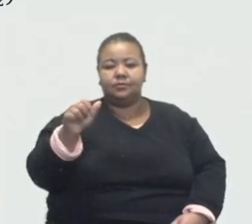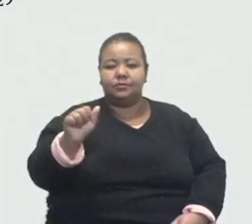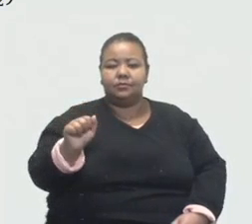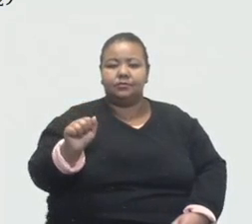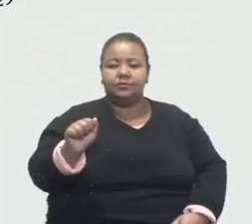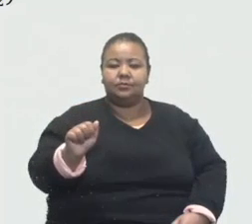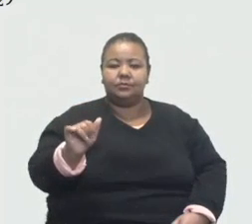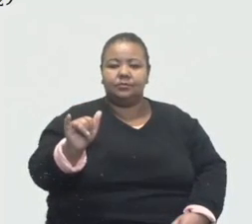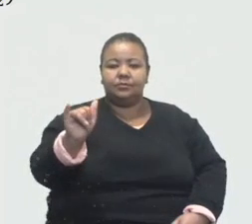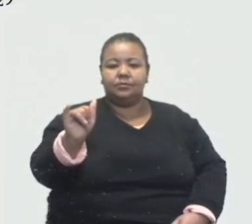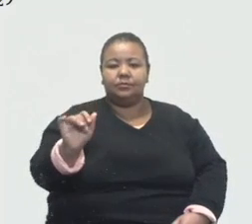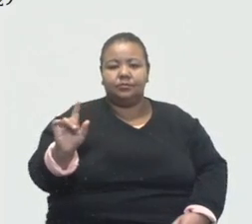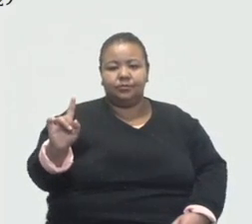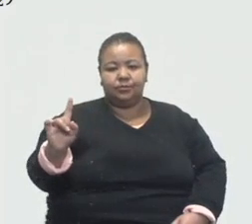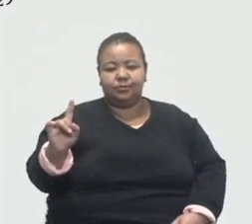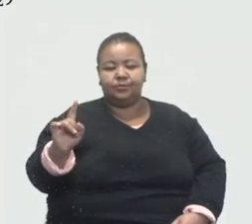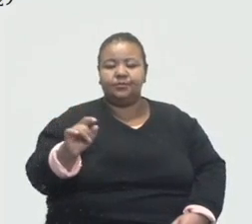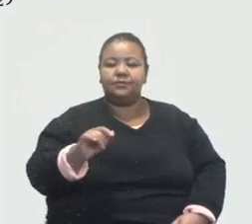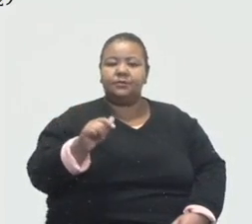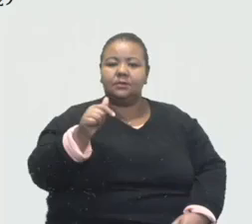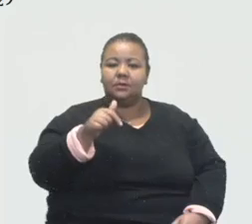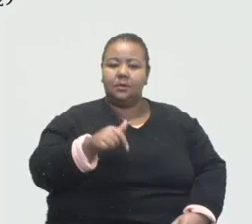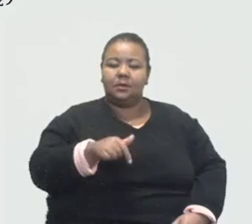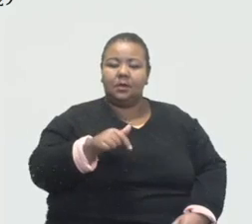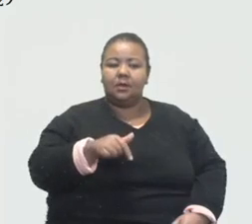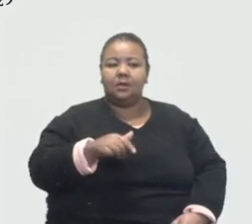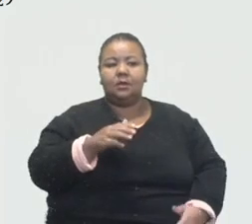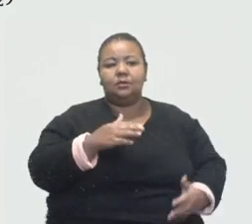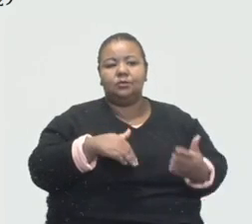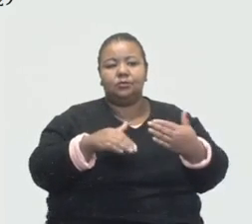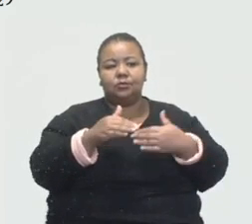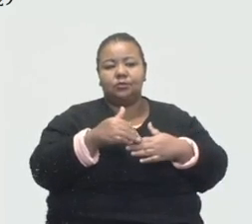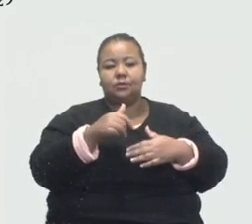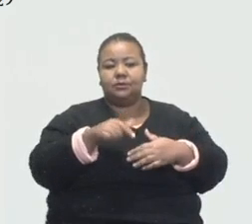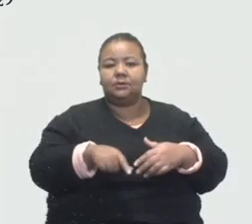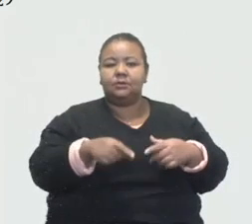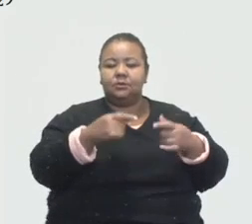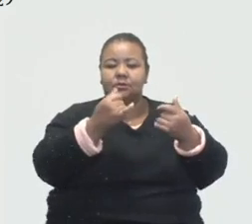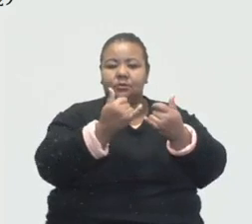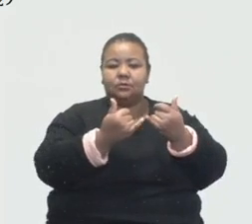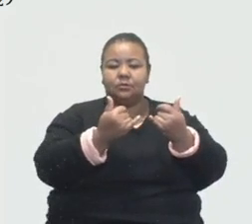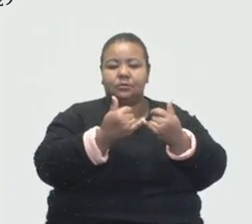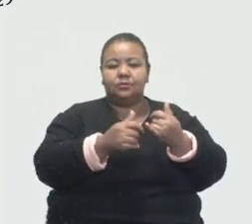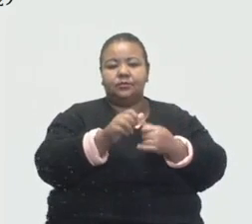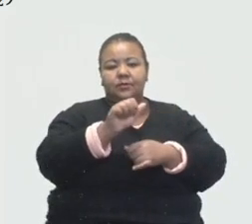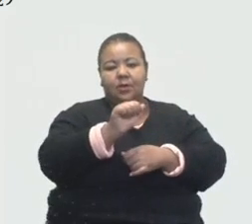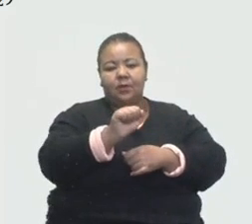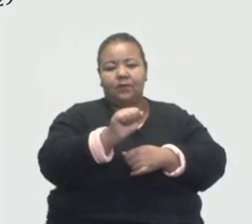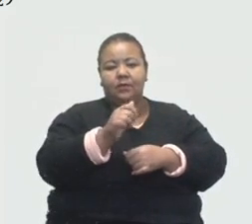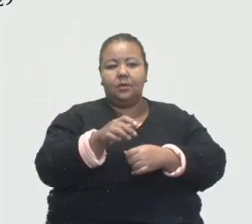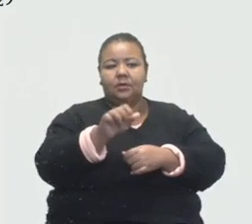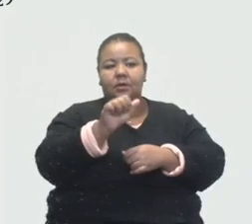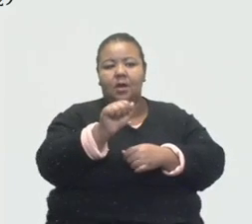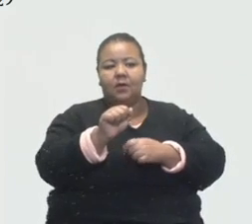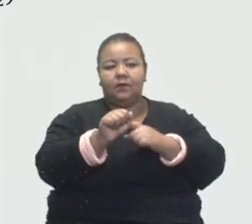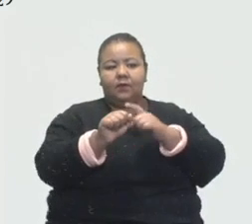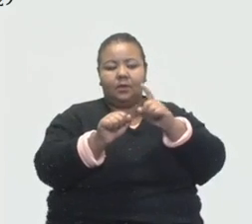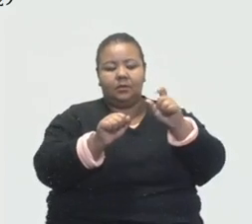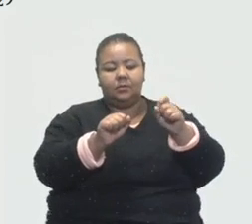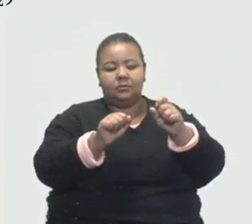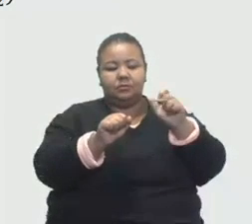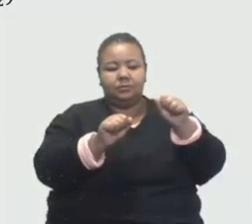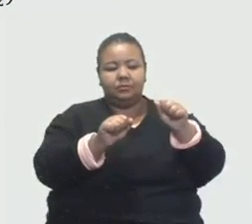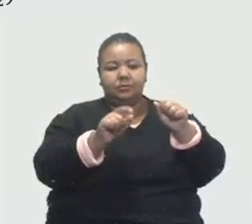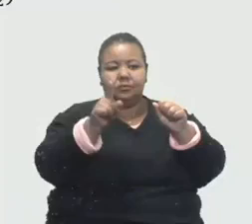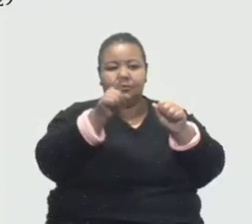alfa y1. Aqui todos eles têm um termo comum, alfa. Então, colocando alfa em evidência, temos